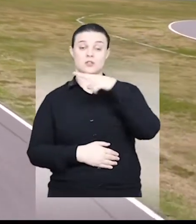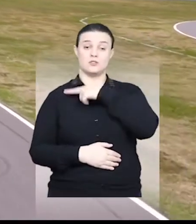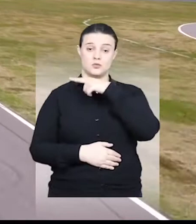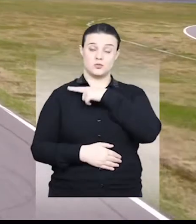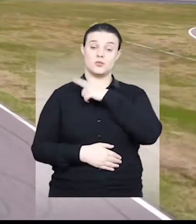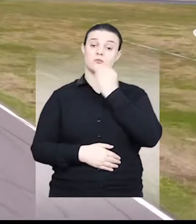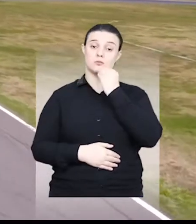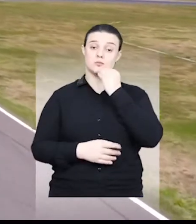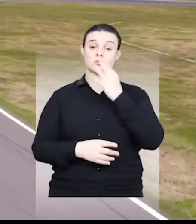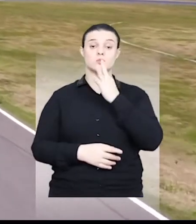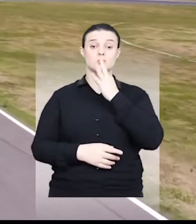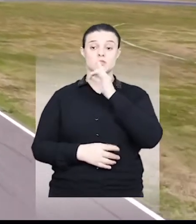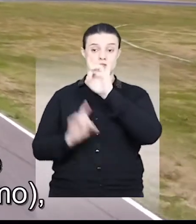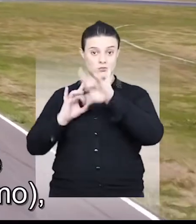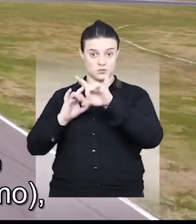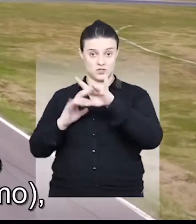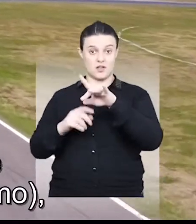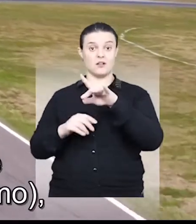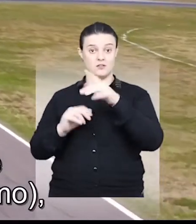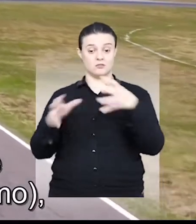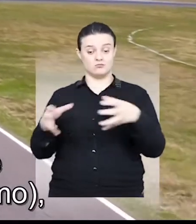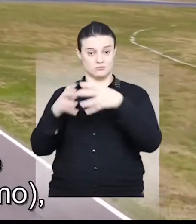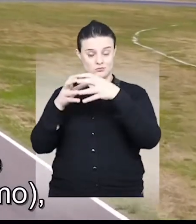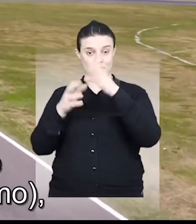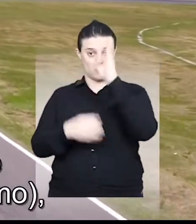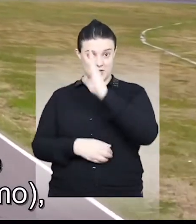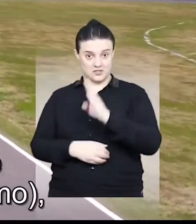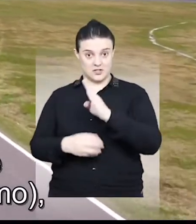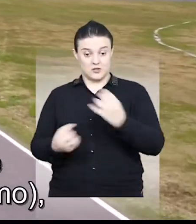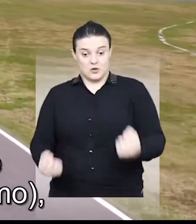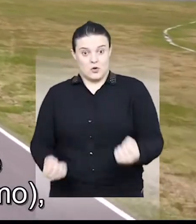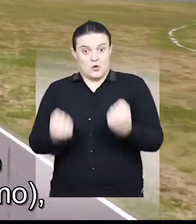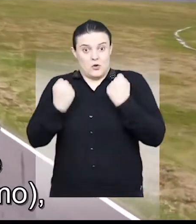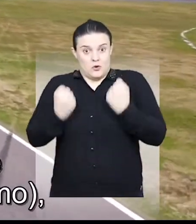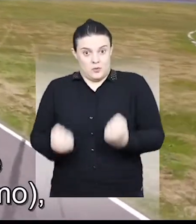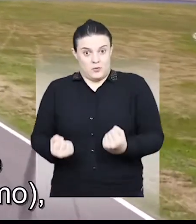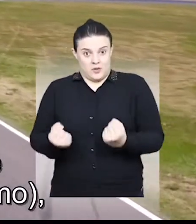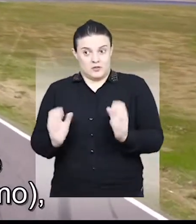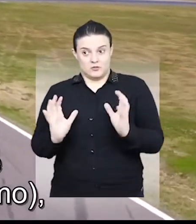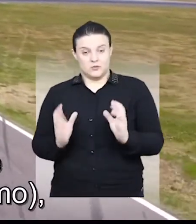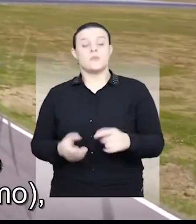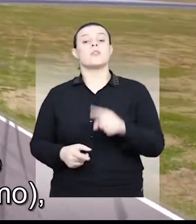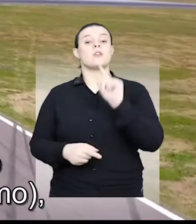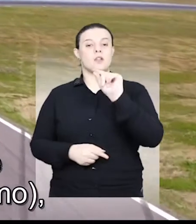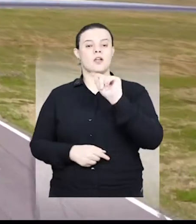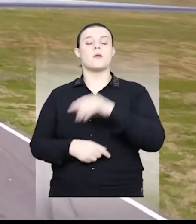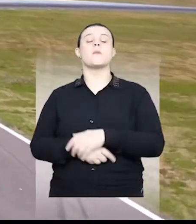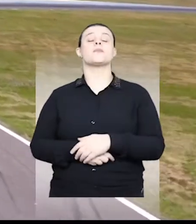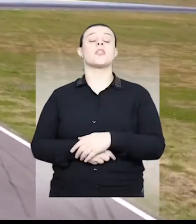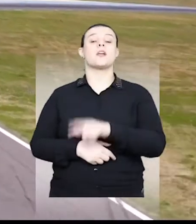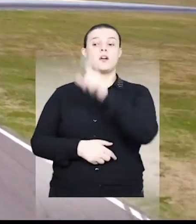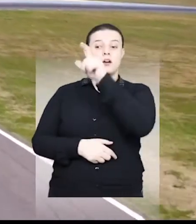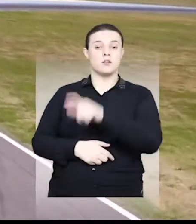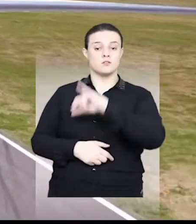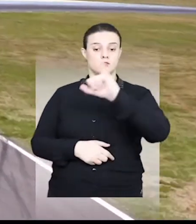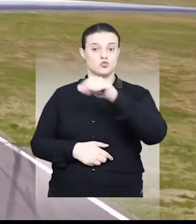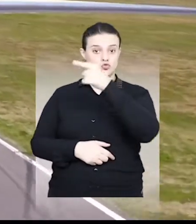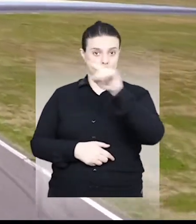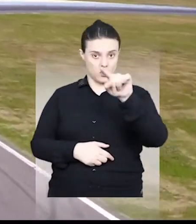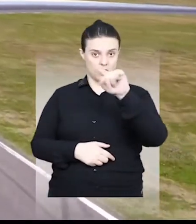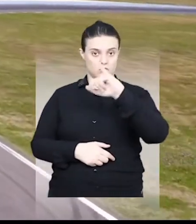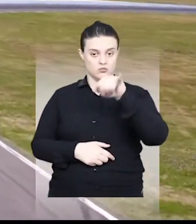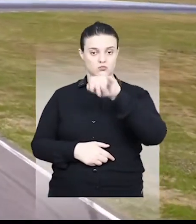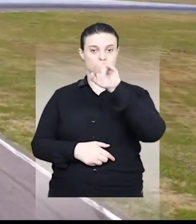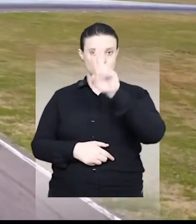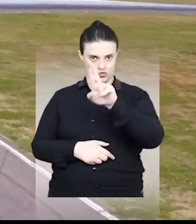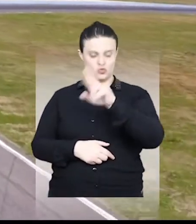tive a oportunidade de conhecer o técnico da seleção brasileira de levantamento de peso, que é o halterofilismo, Vitor, o João Júnior,